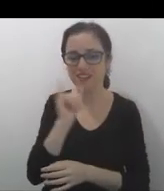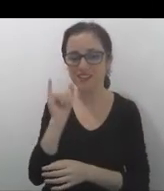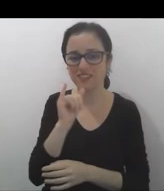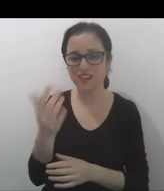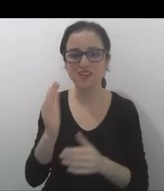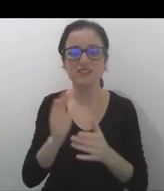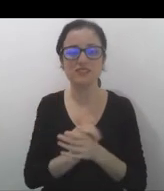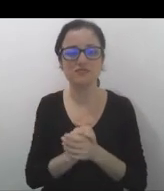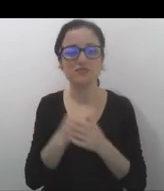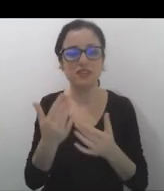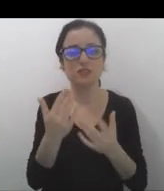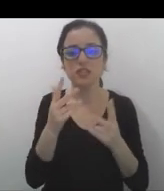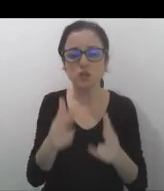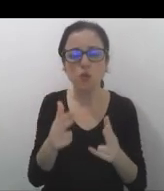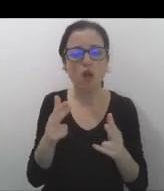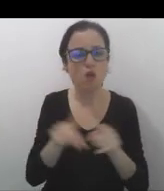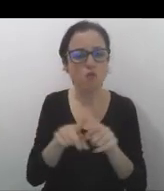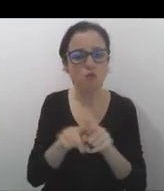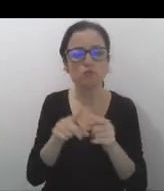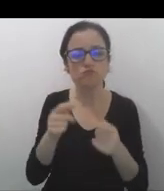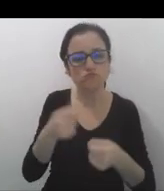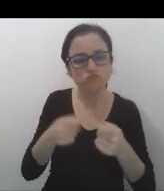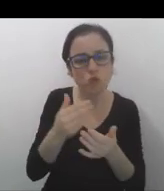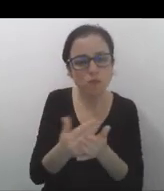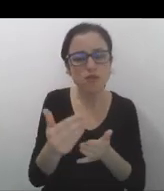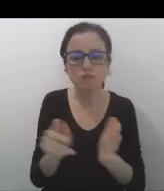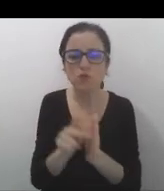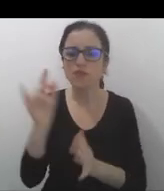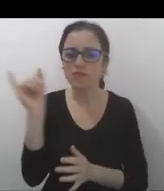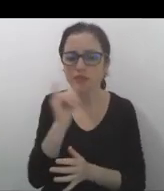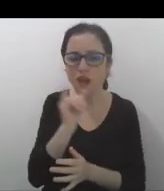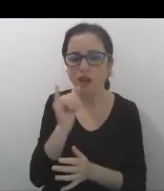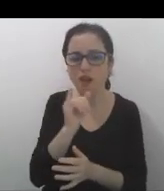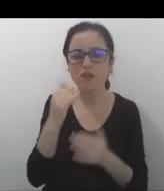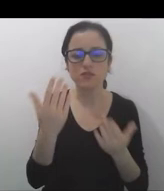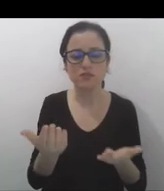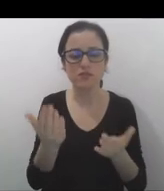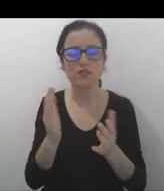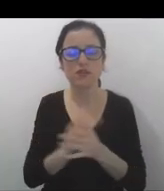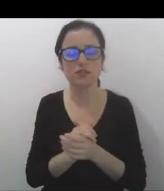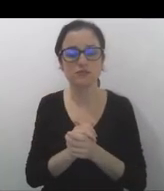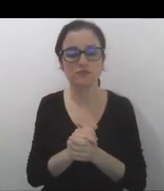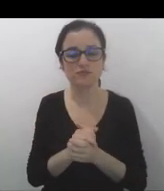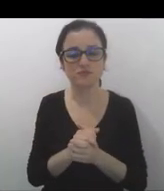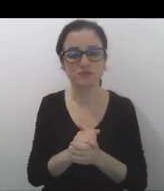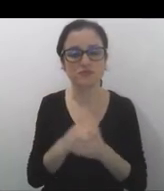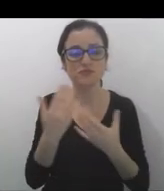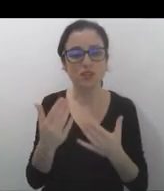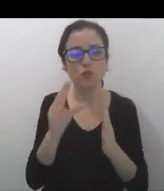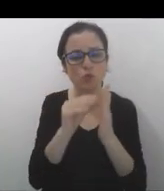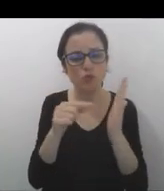da cultura industrial italiana, tanto aqui quanto a que estava se gestando na Itália,